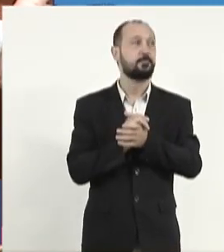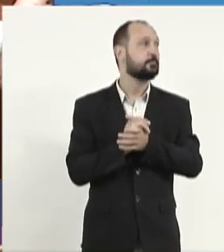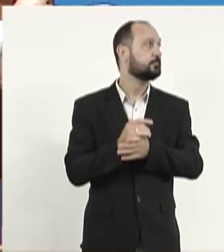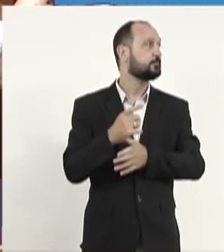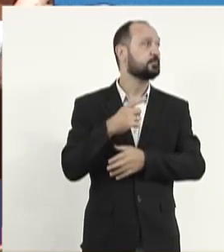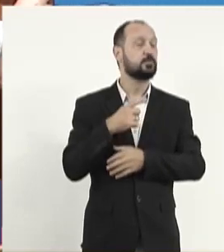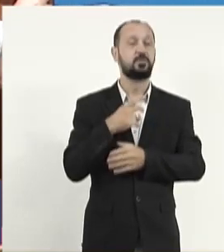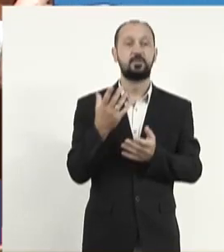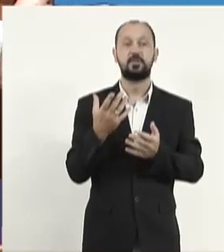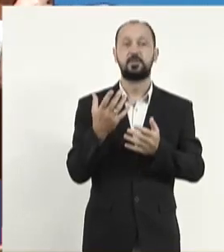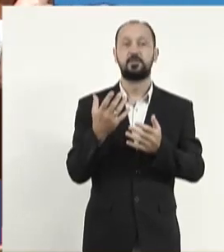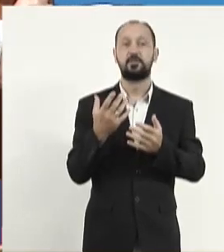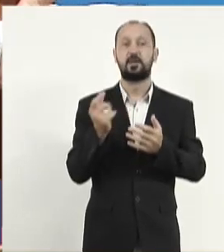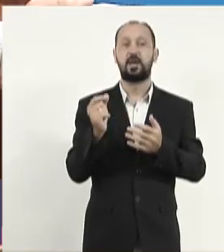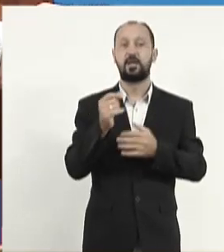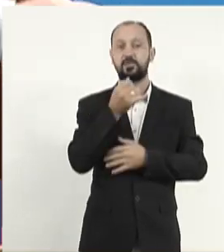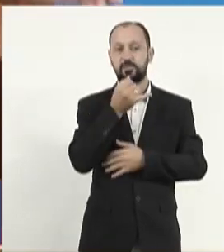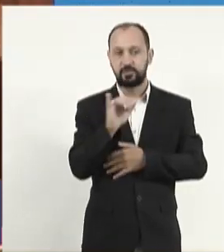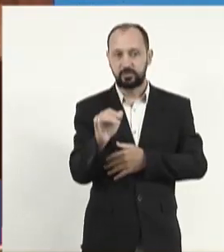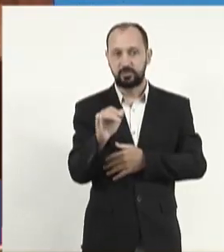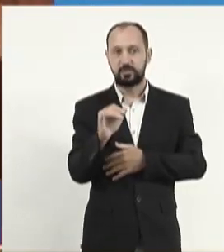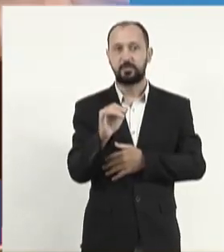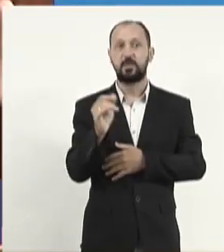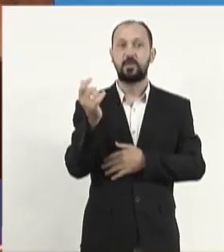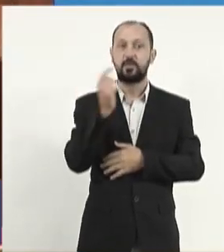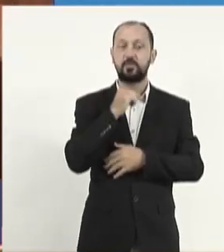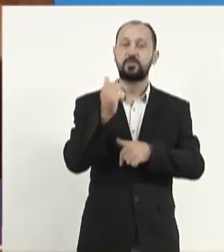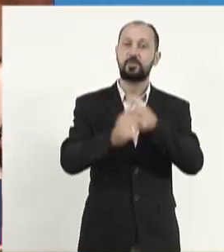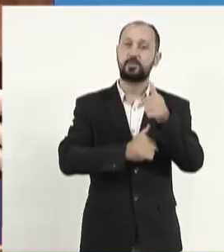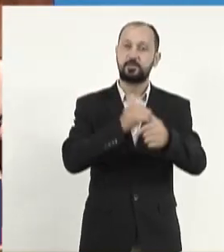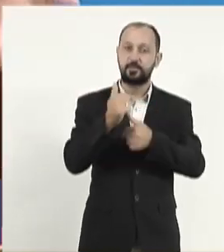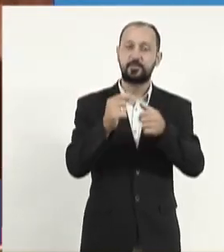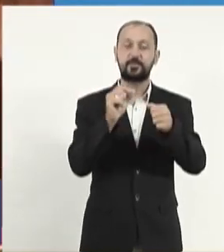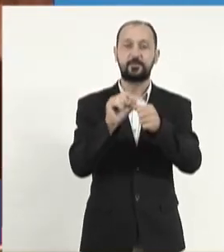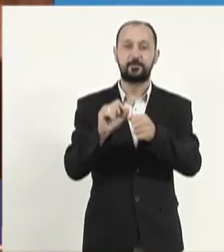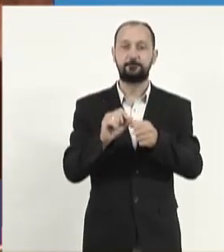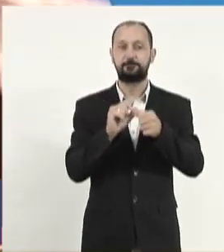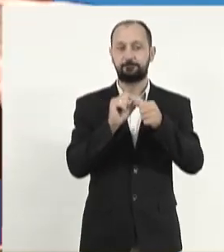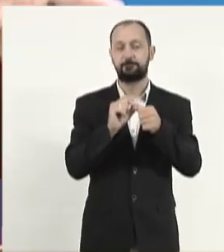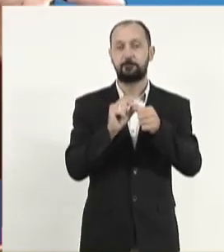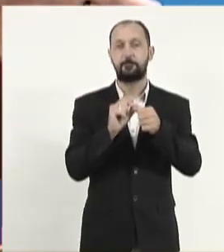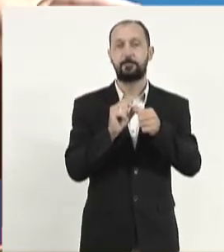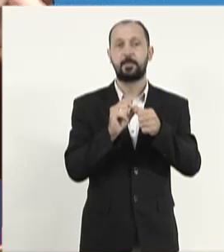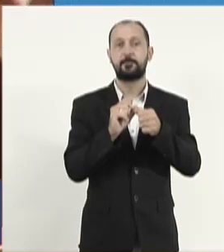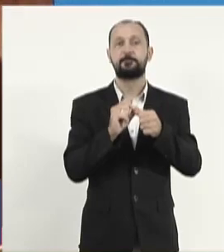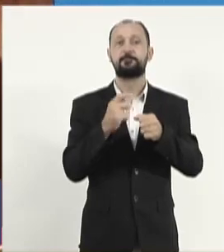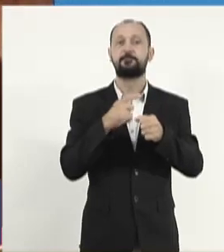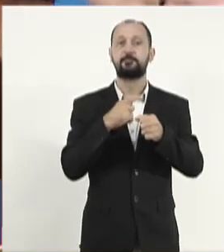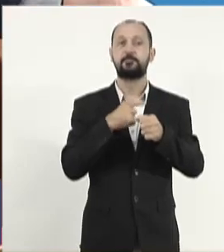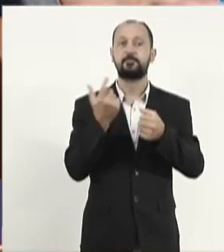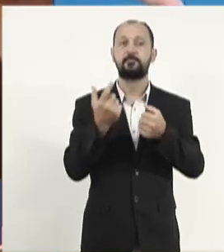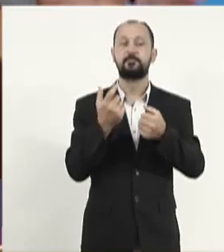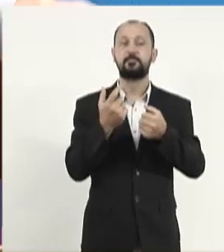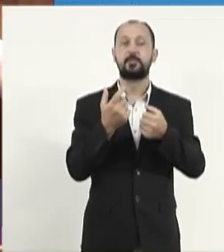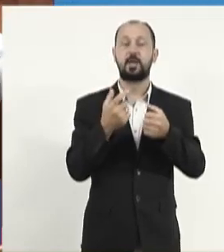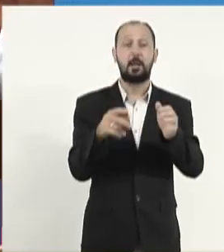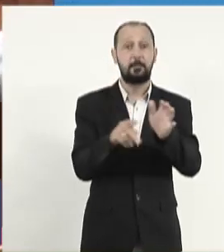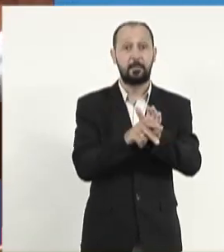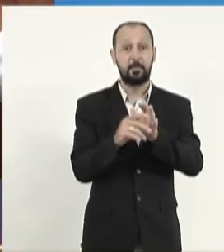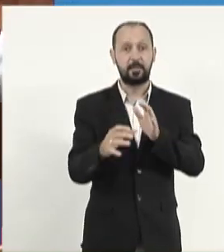ter acesso à energia elétrica para poder trabalhar, produzir, para poder ter o seu aparelho